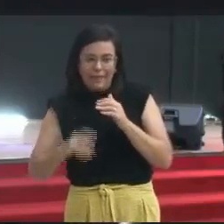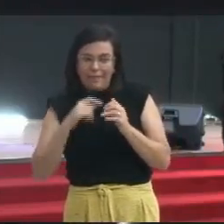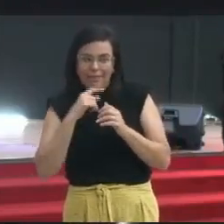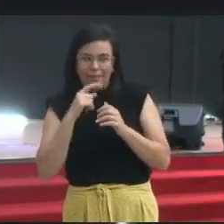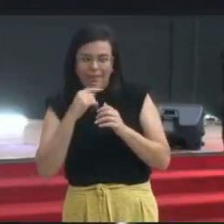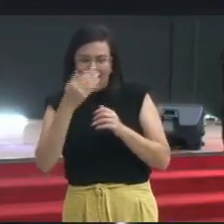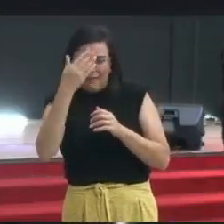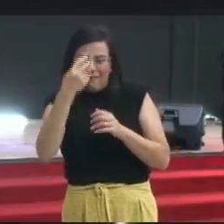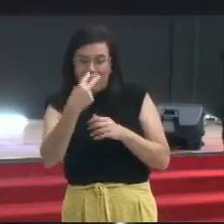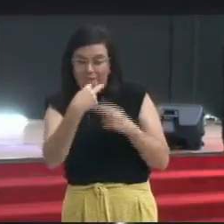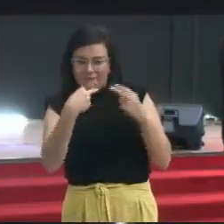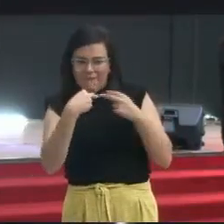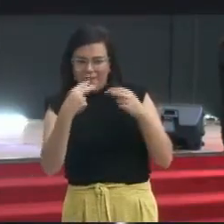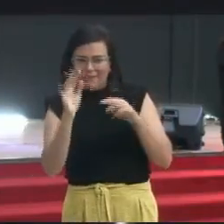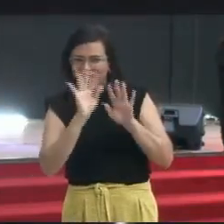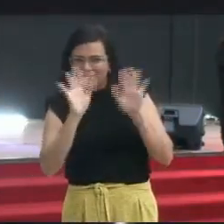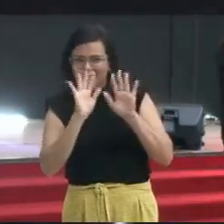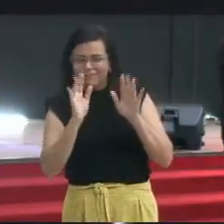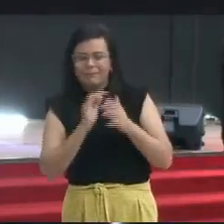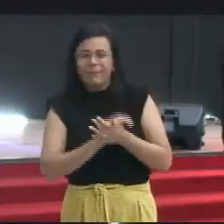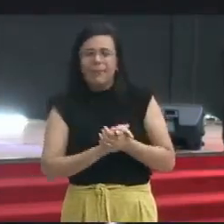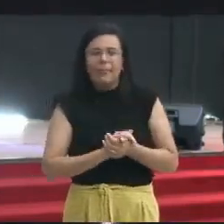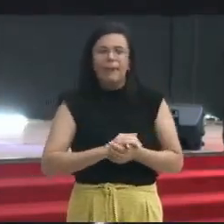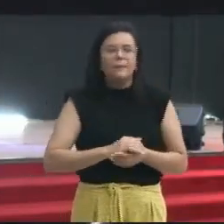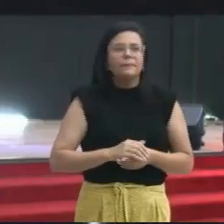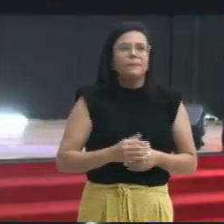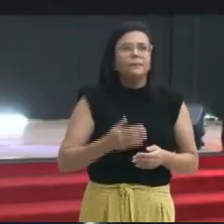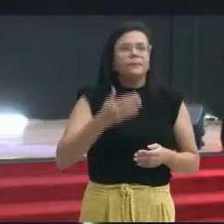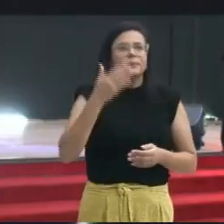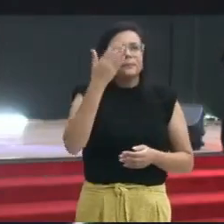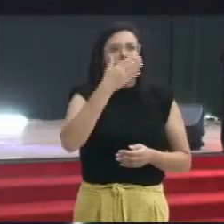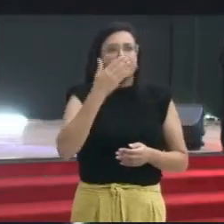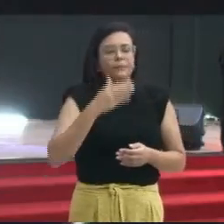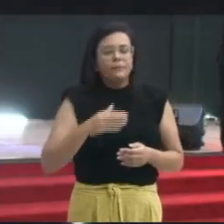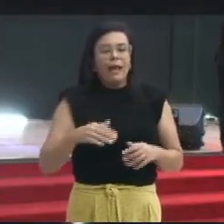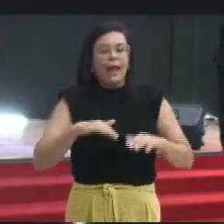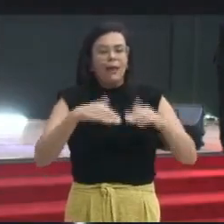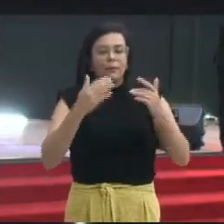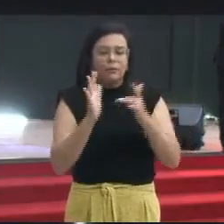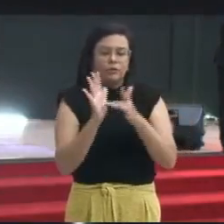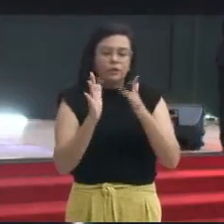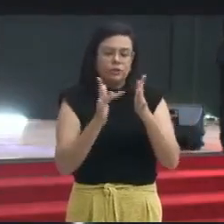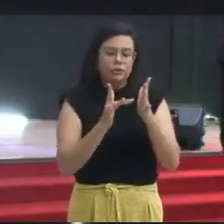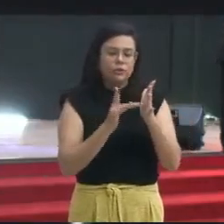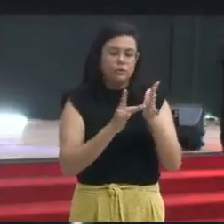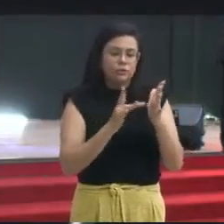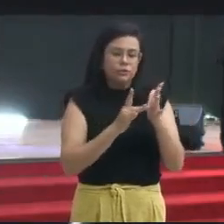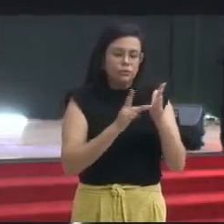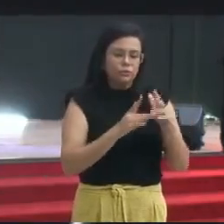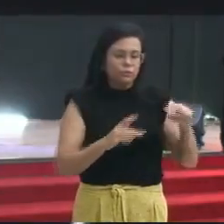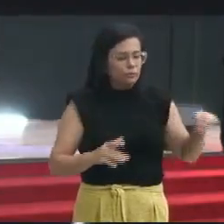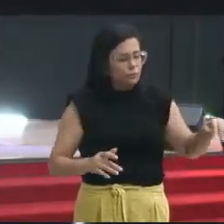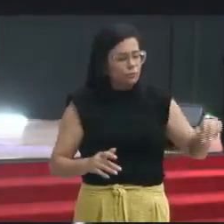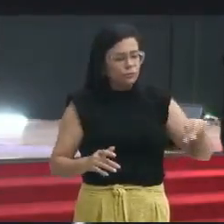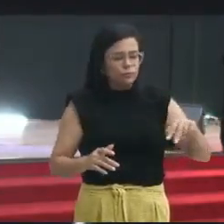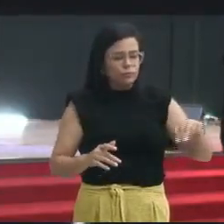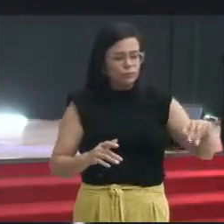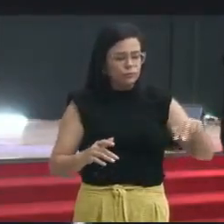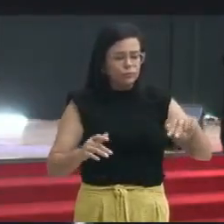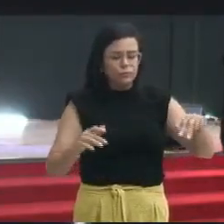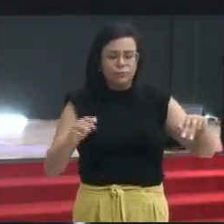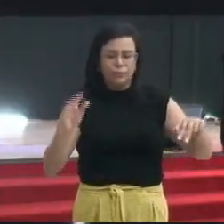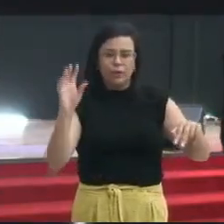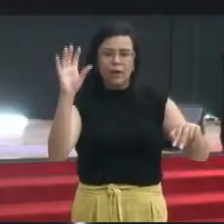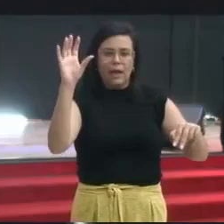vai me ver aqui. Jesus está vindo com a multidão. Quando Jesus está, ele para, olha para cima e disse: